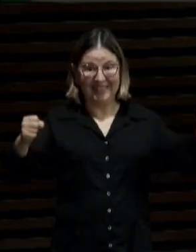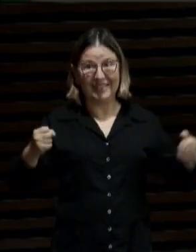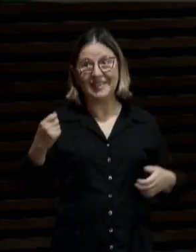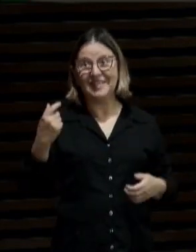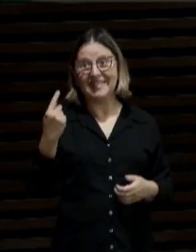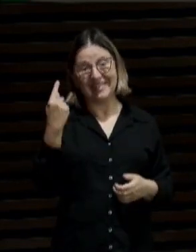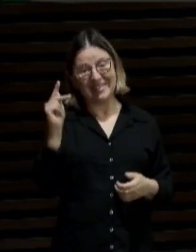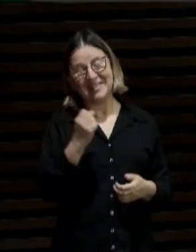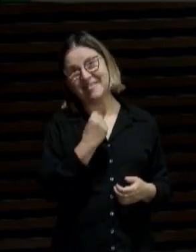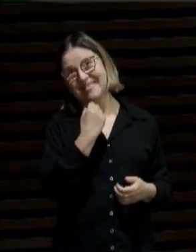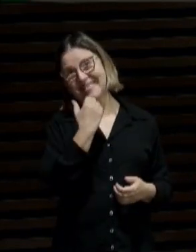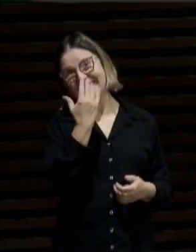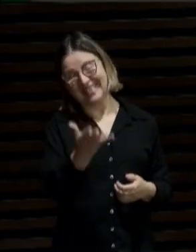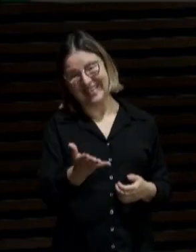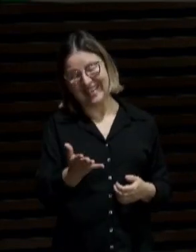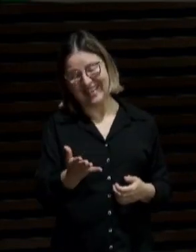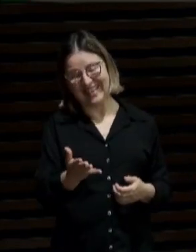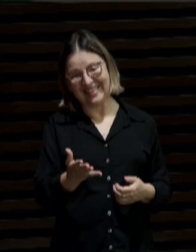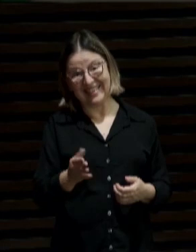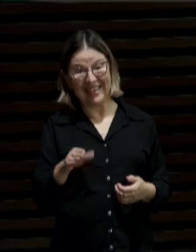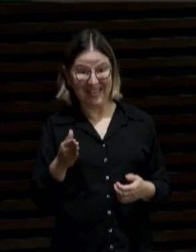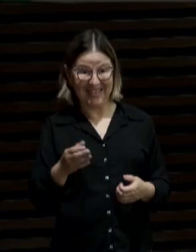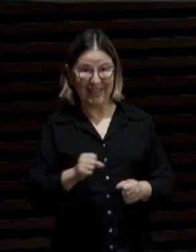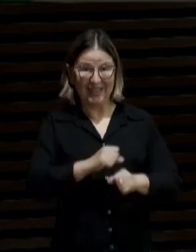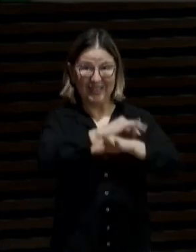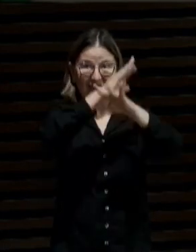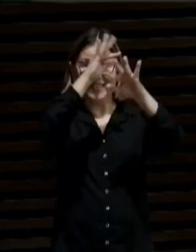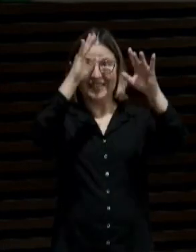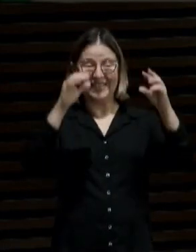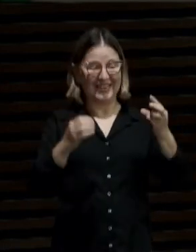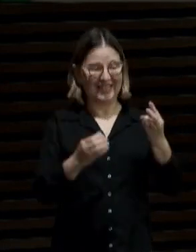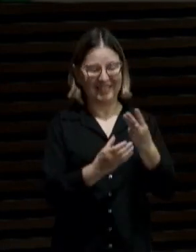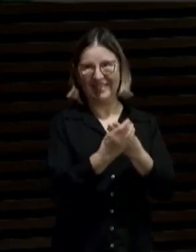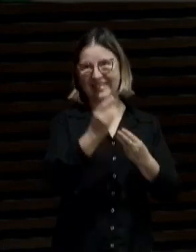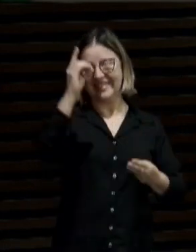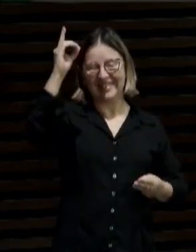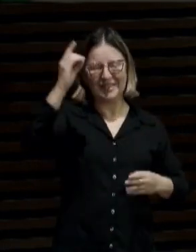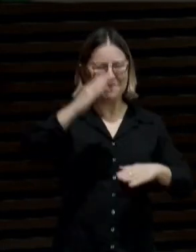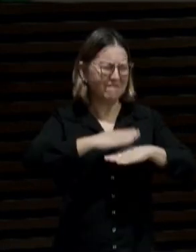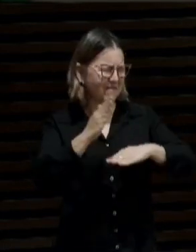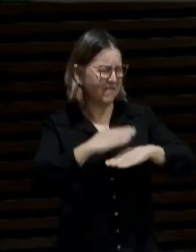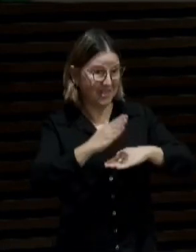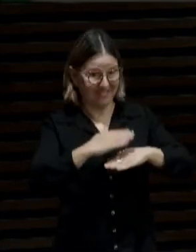Eles vão glorificar a Santíssima Trindade muito mais, porque nós estaremos lá.